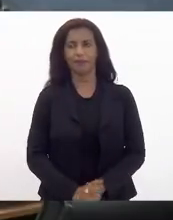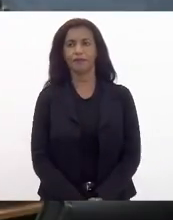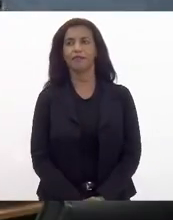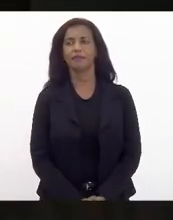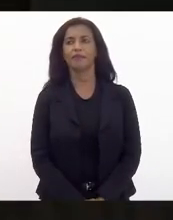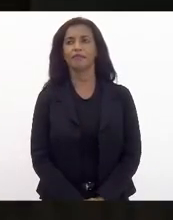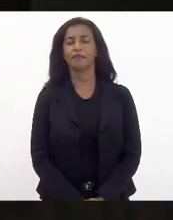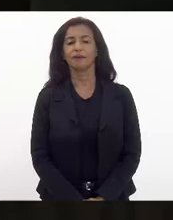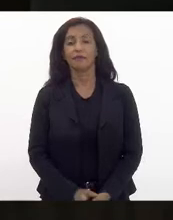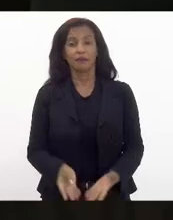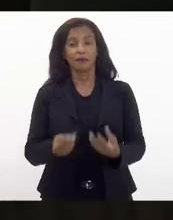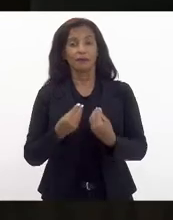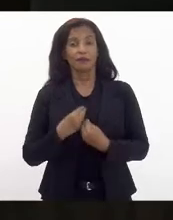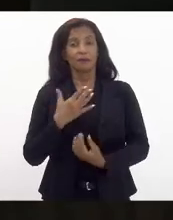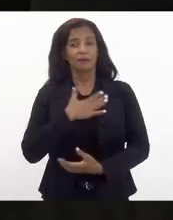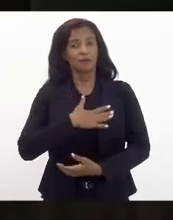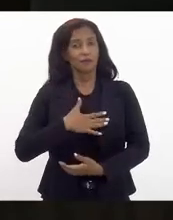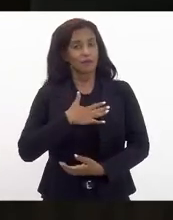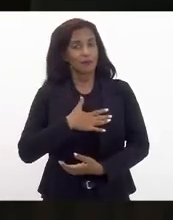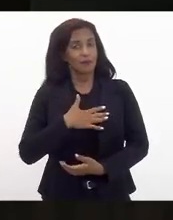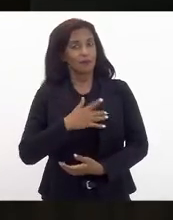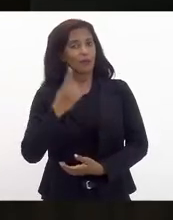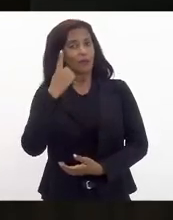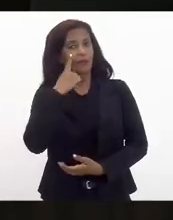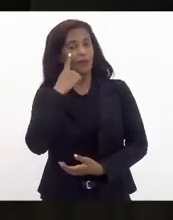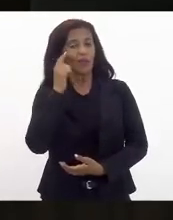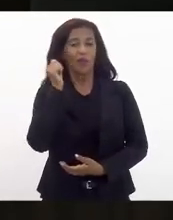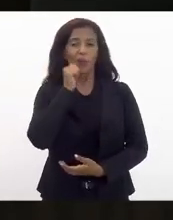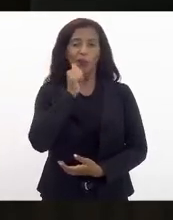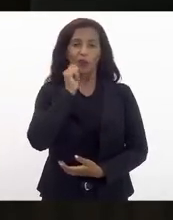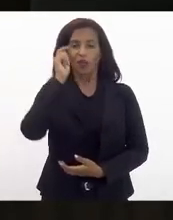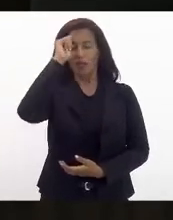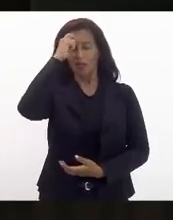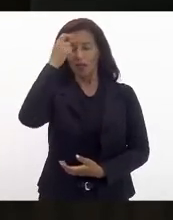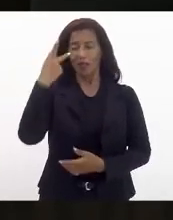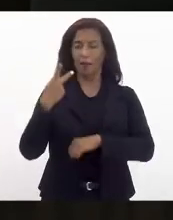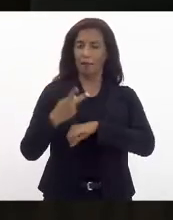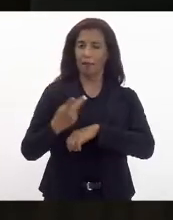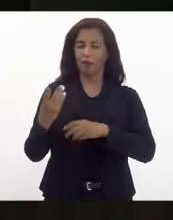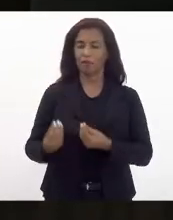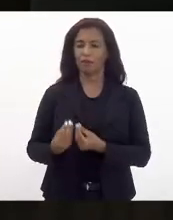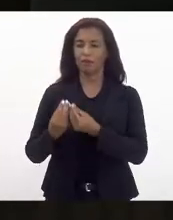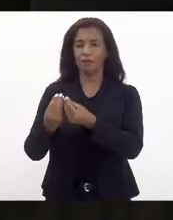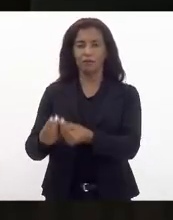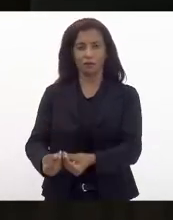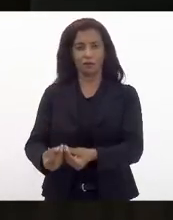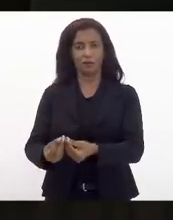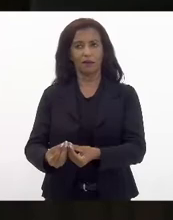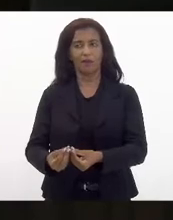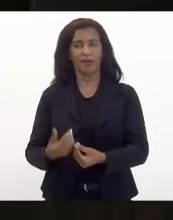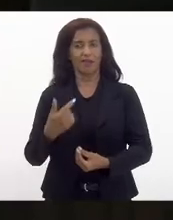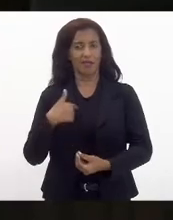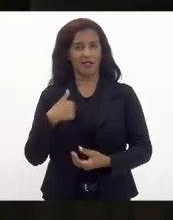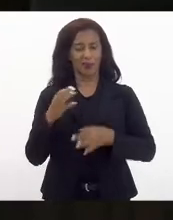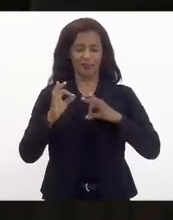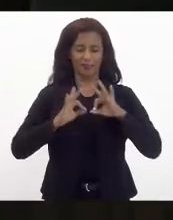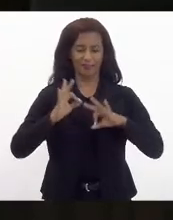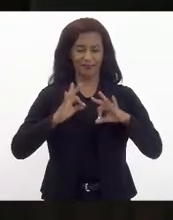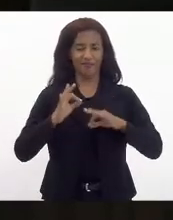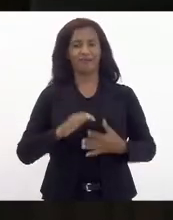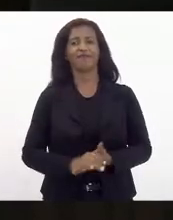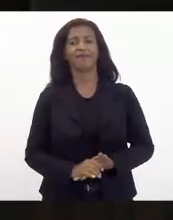Fico feliz por ver mulheres negras sendo homenageada esse prêmio foi instituído pela minha pessoa